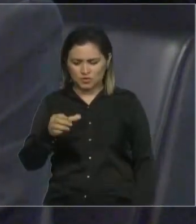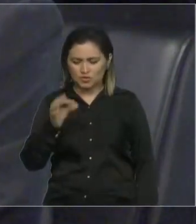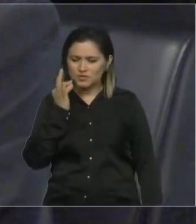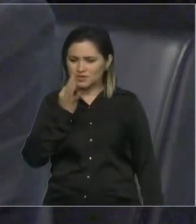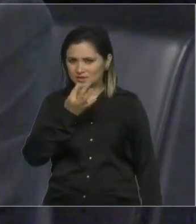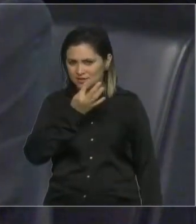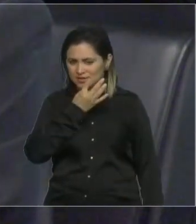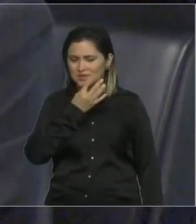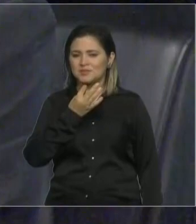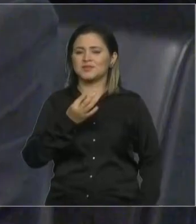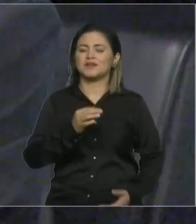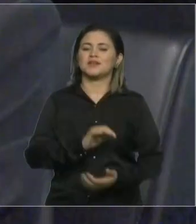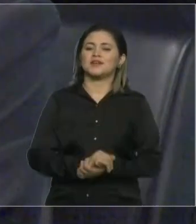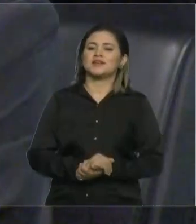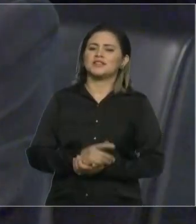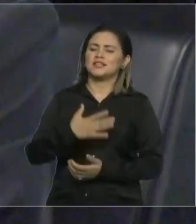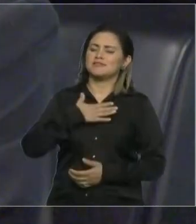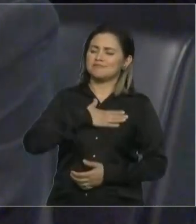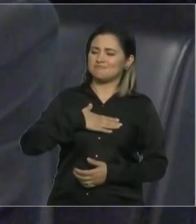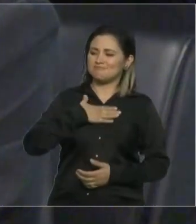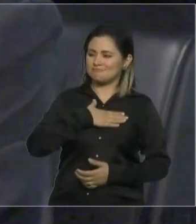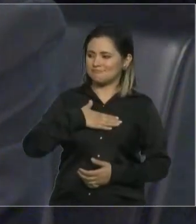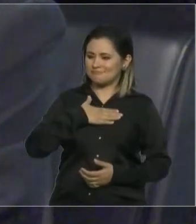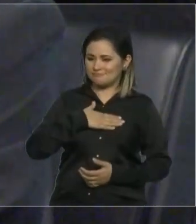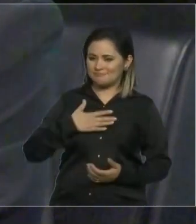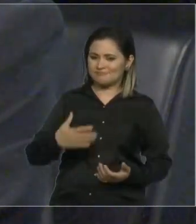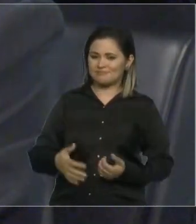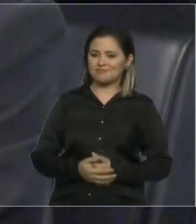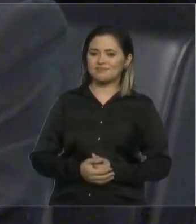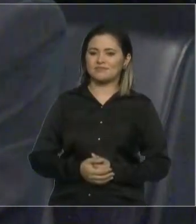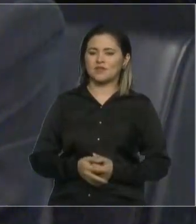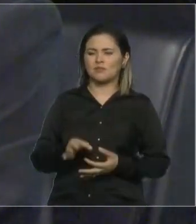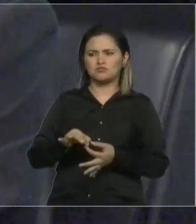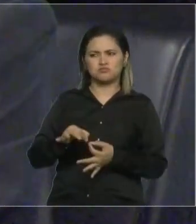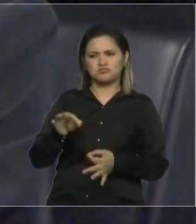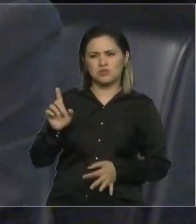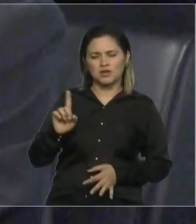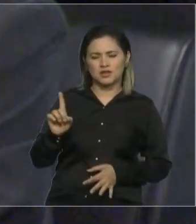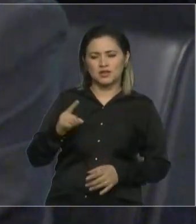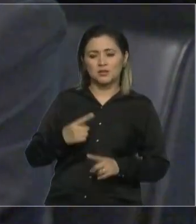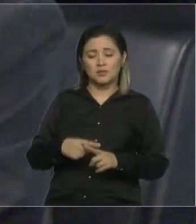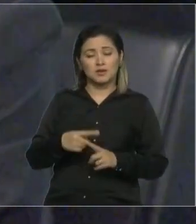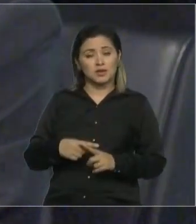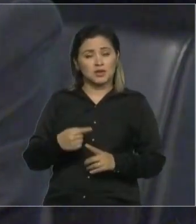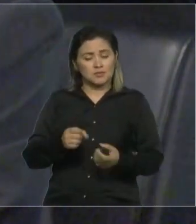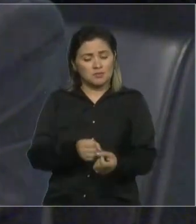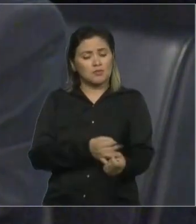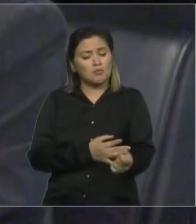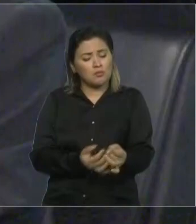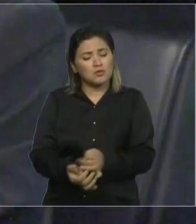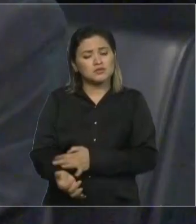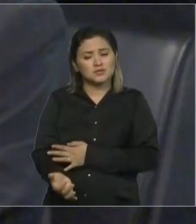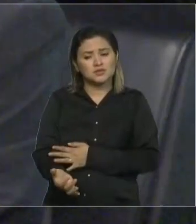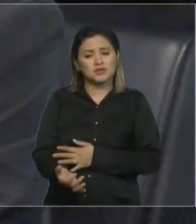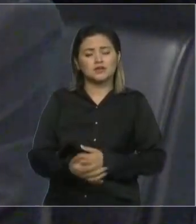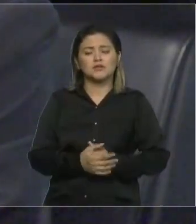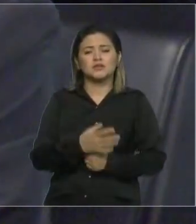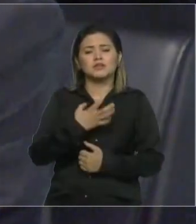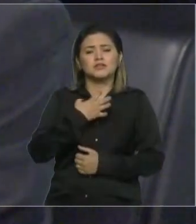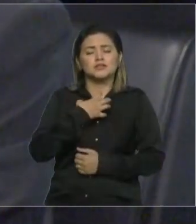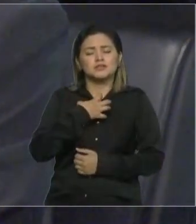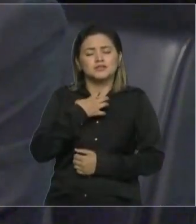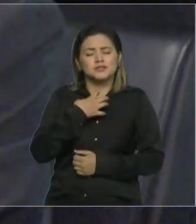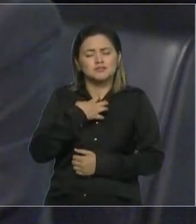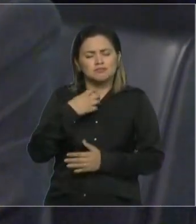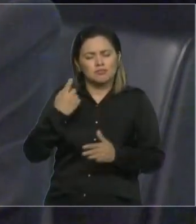aqui contagiado dessa forma. Eu não vou alongar muito, porque senão eu vou chorar, porque assim, eu tenho um sentimento muito grande